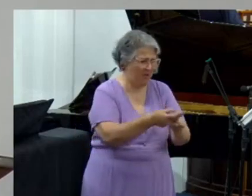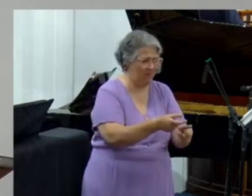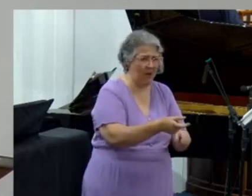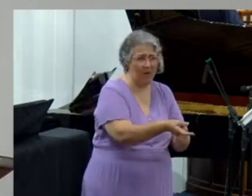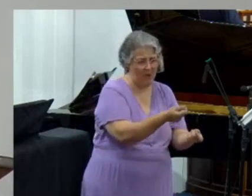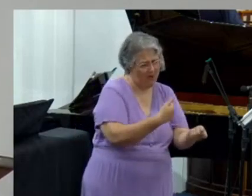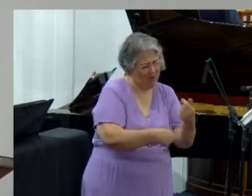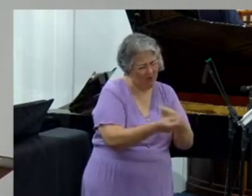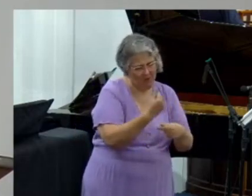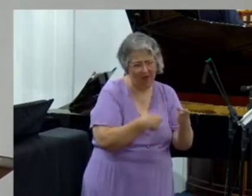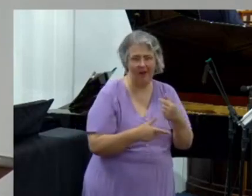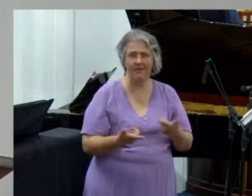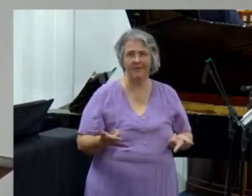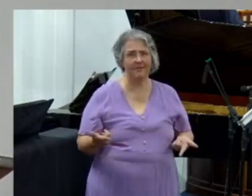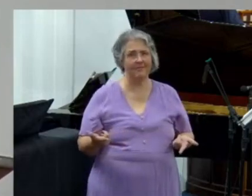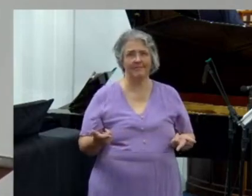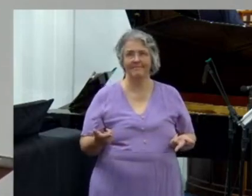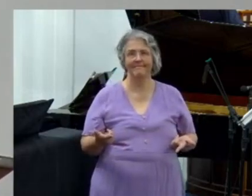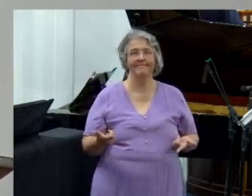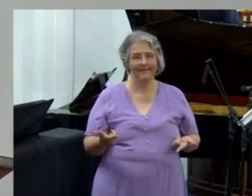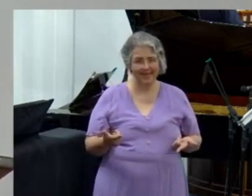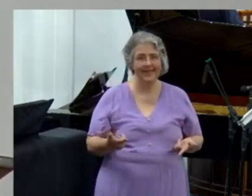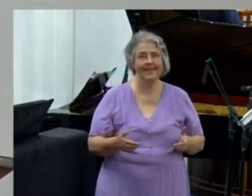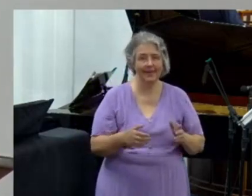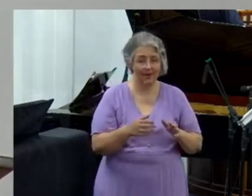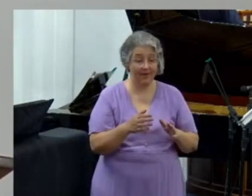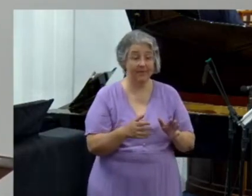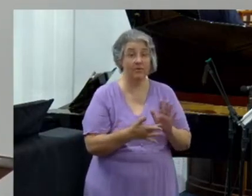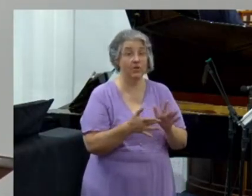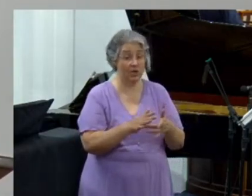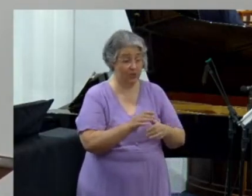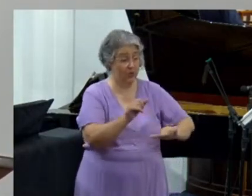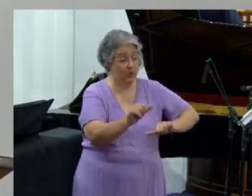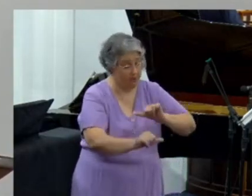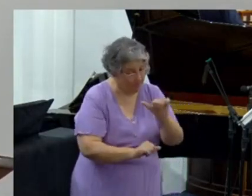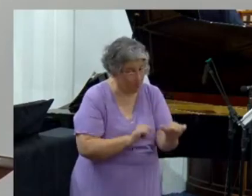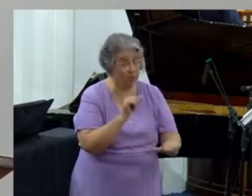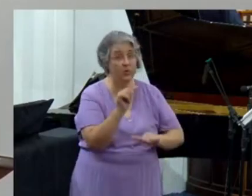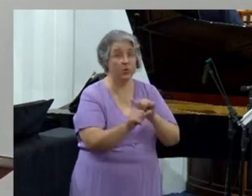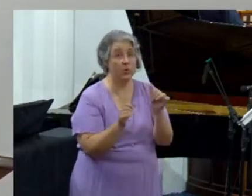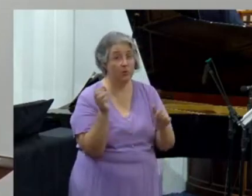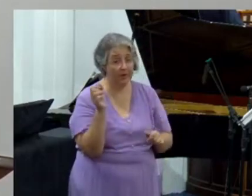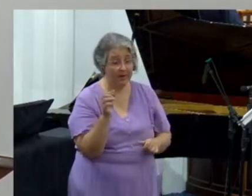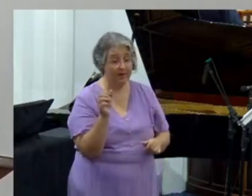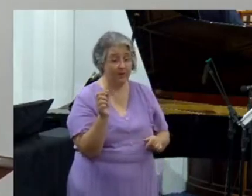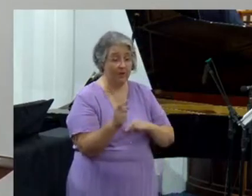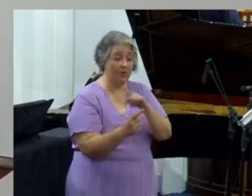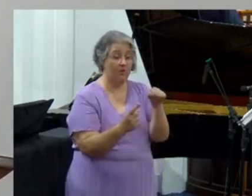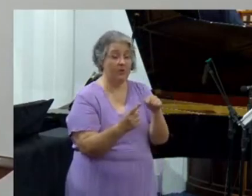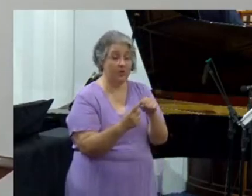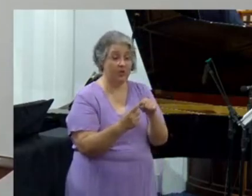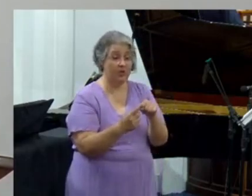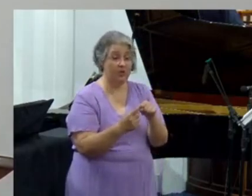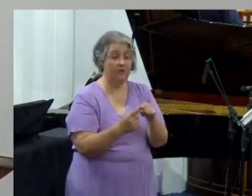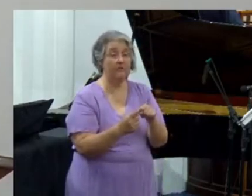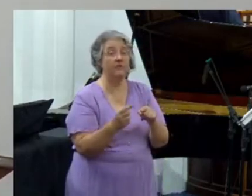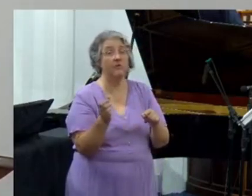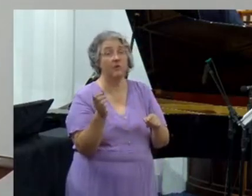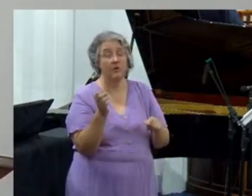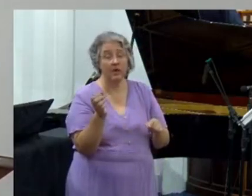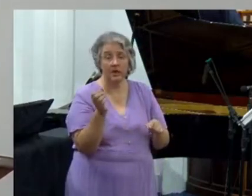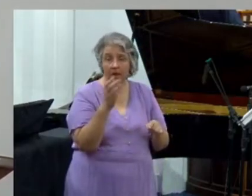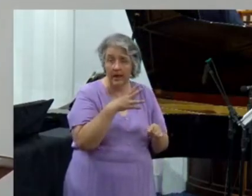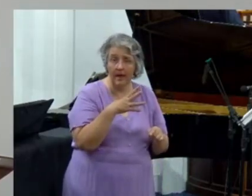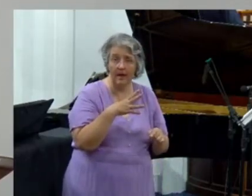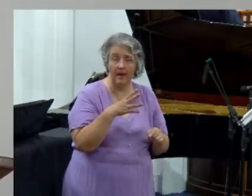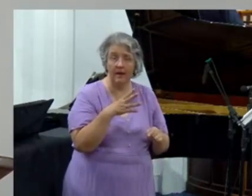templo voltasse a ser o espaço para que gentios então orassem a Deus e tivessem comunhão com aquele que é o